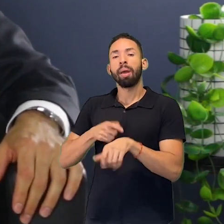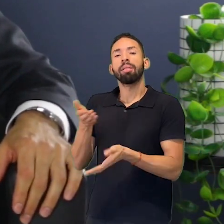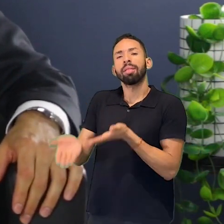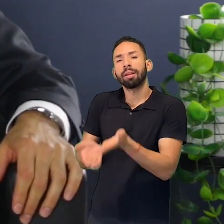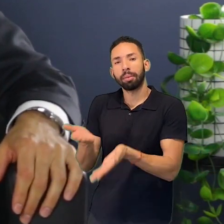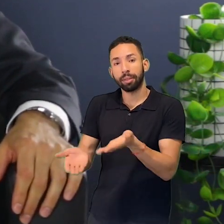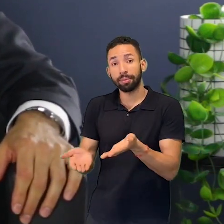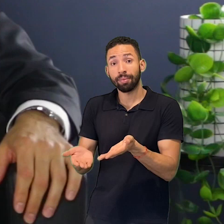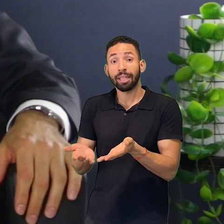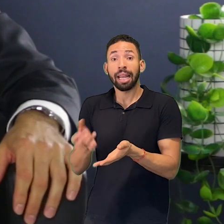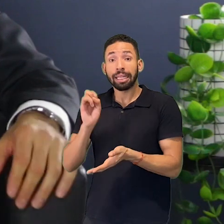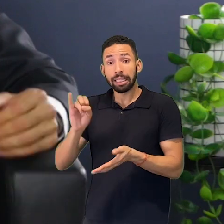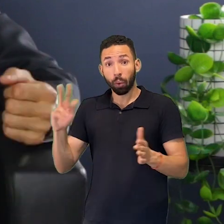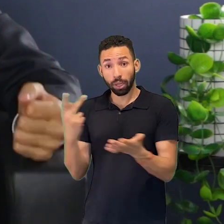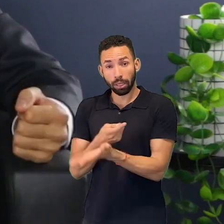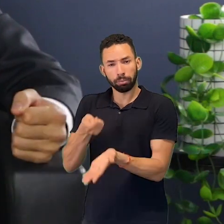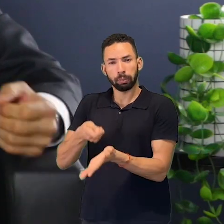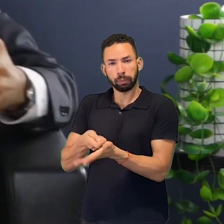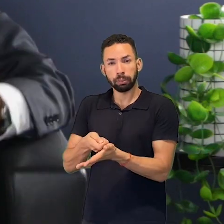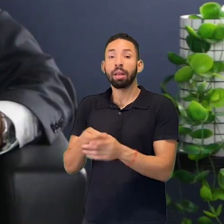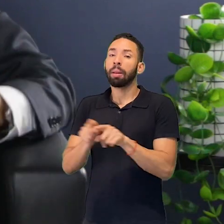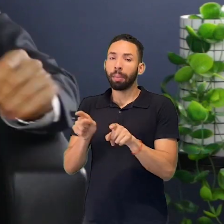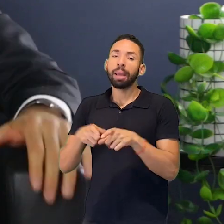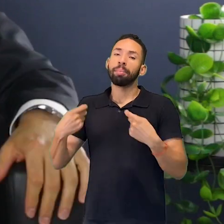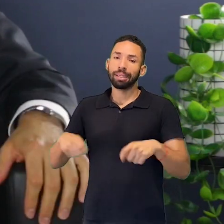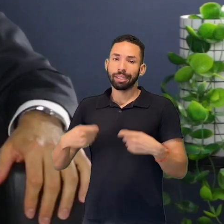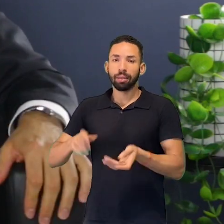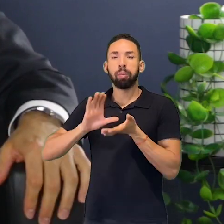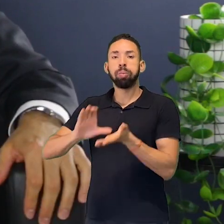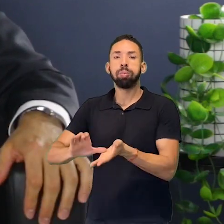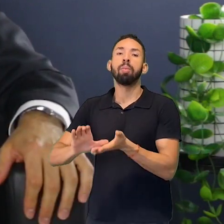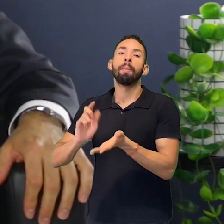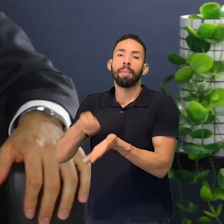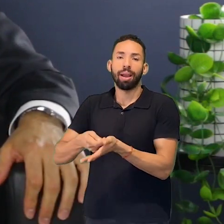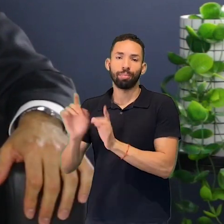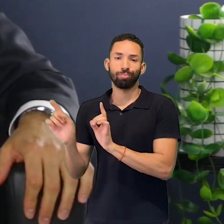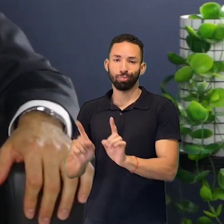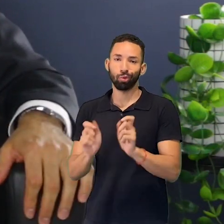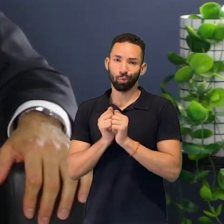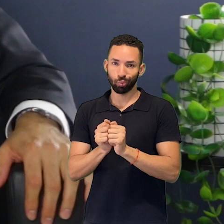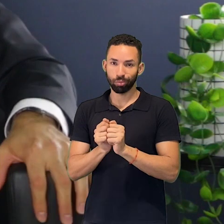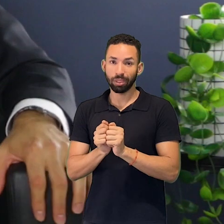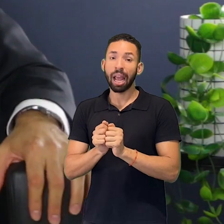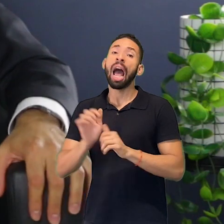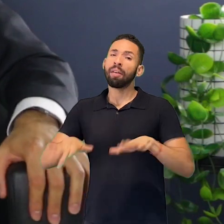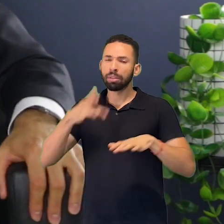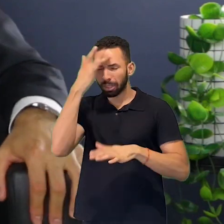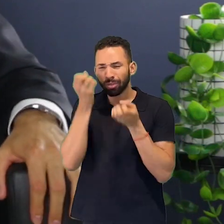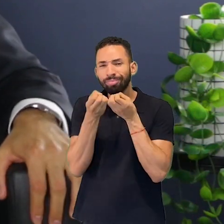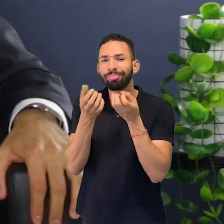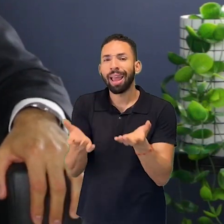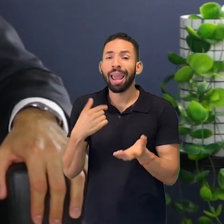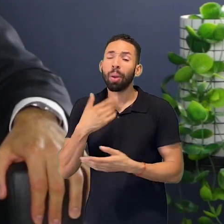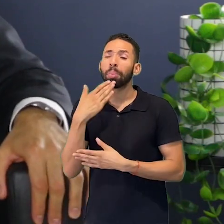fazer aquele tratamento. Se tiver isso, também deve ser custeado ao acompanhante. Aí a pessoa